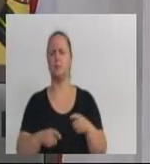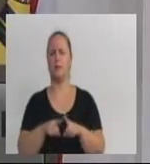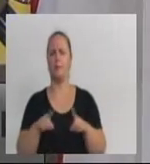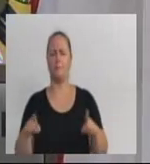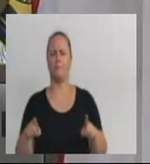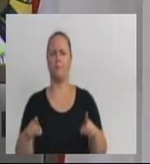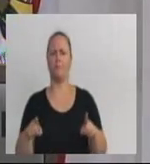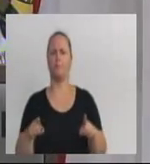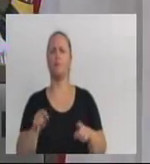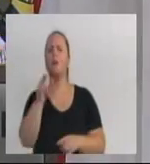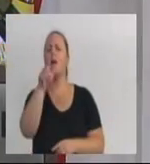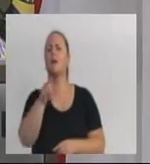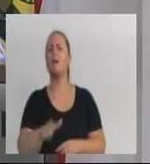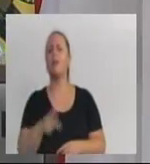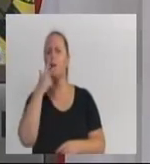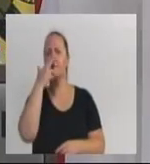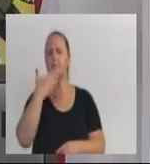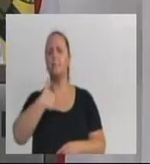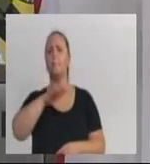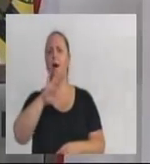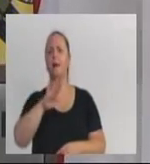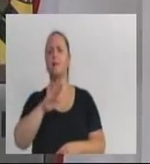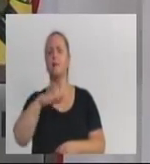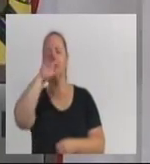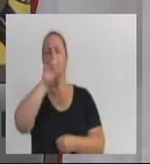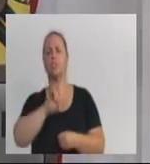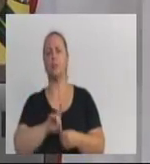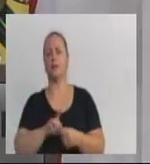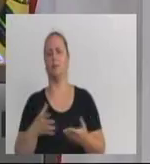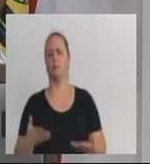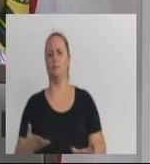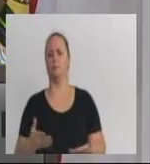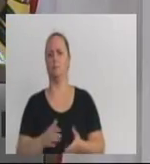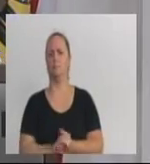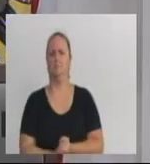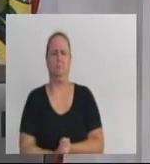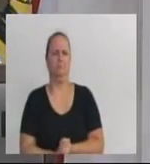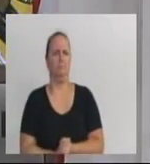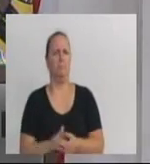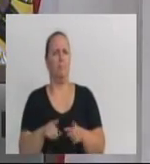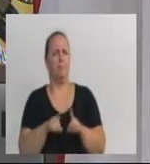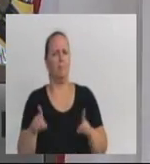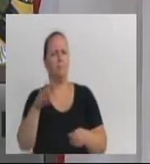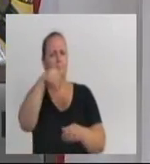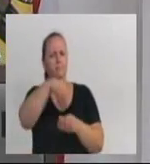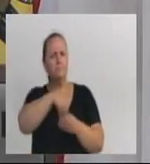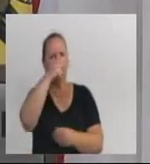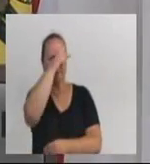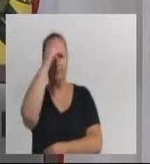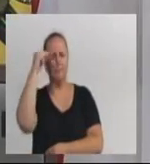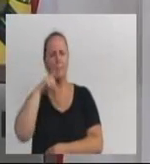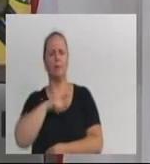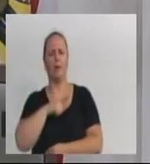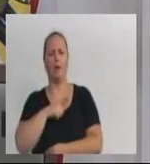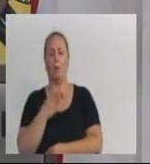é o município. Abarrotado e cargo comissionado indicado pelos vereadores. Né, vereador Marcos da Rosa? Abarrotado e